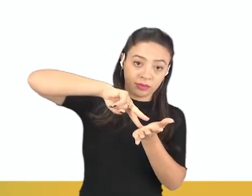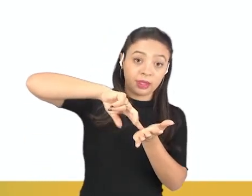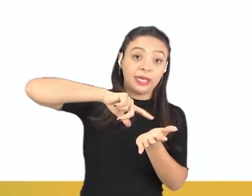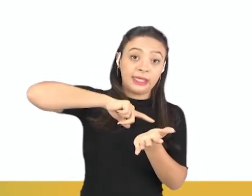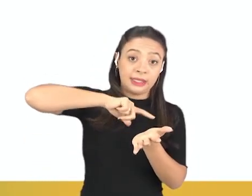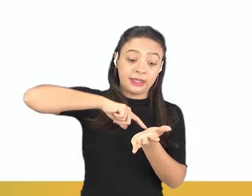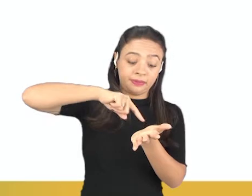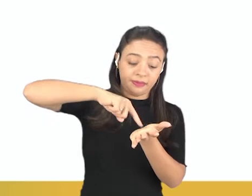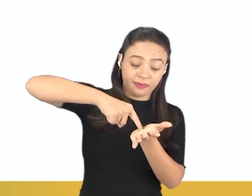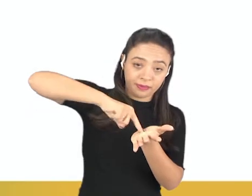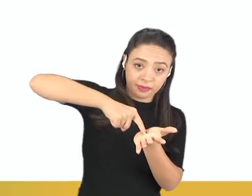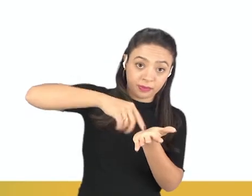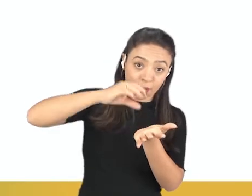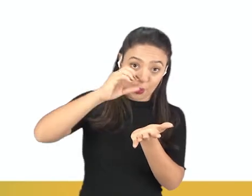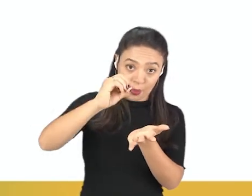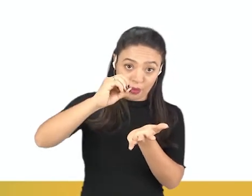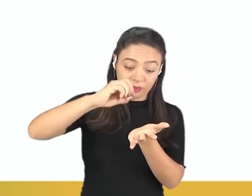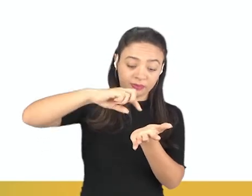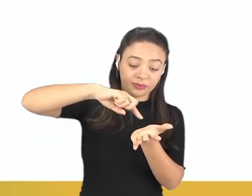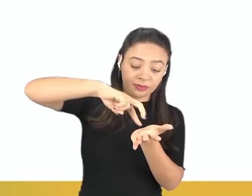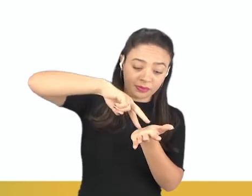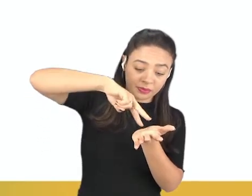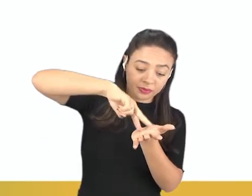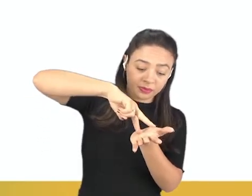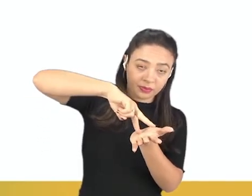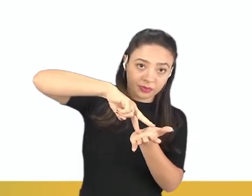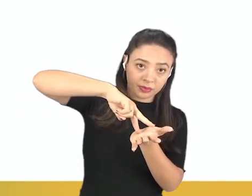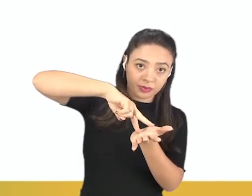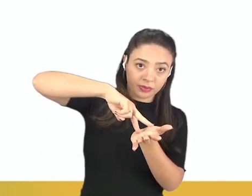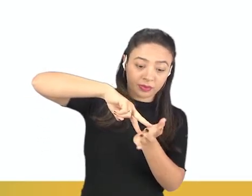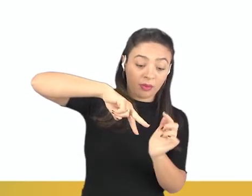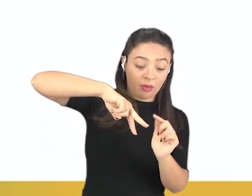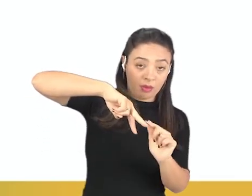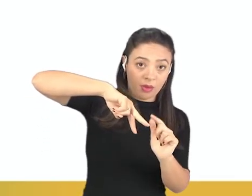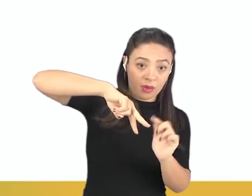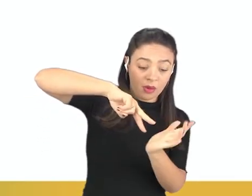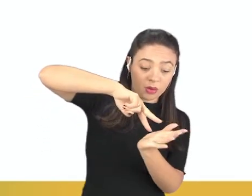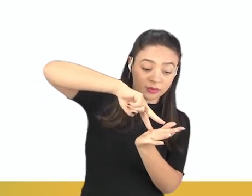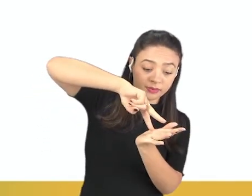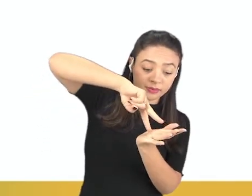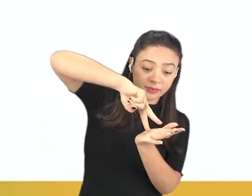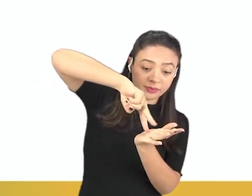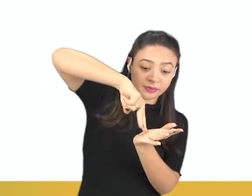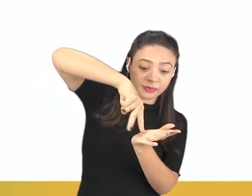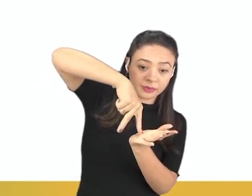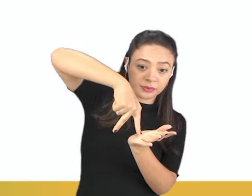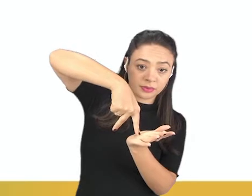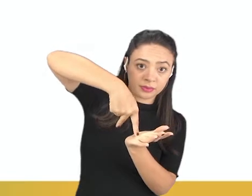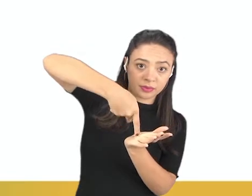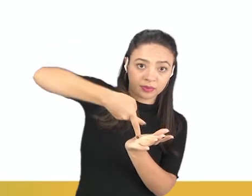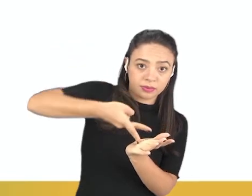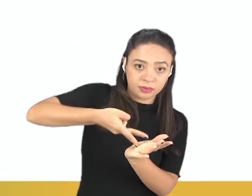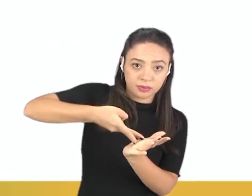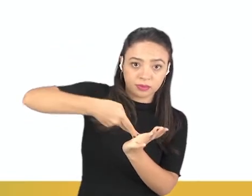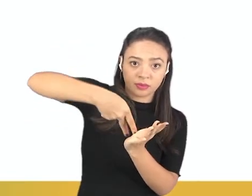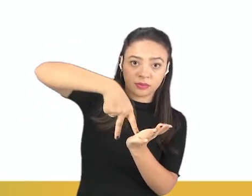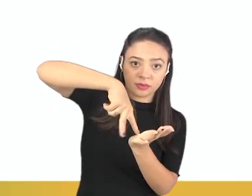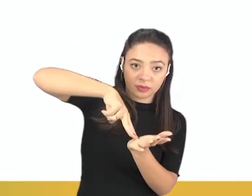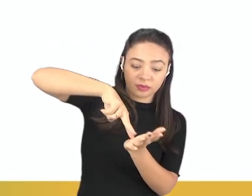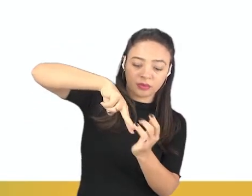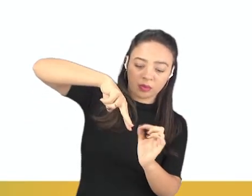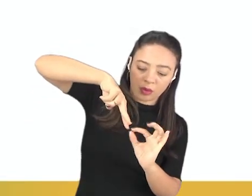uma extremidade em ó e outra na linha descrita pela ponta girante do compasso é denominado de raio